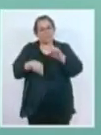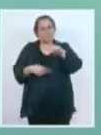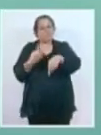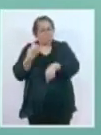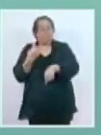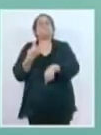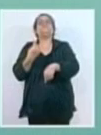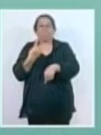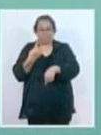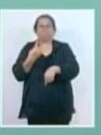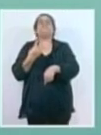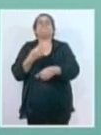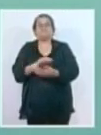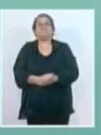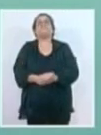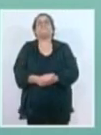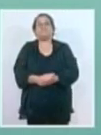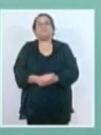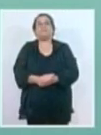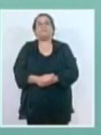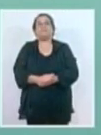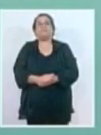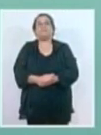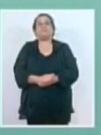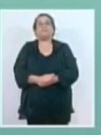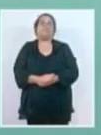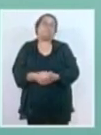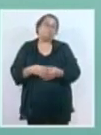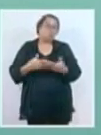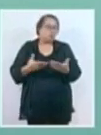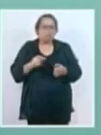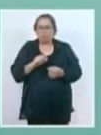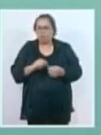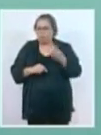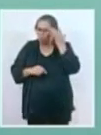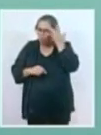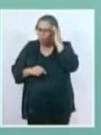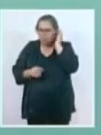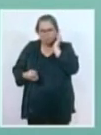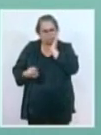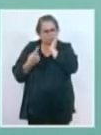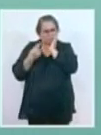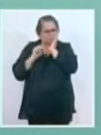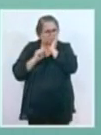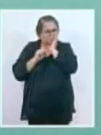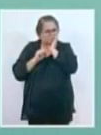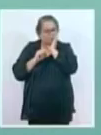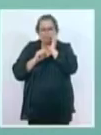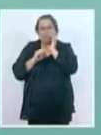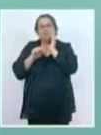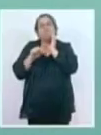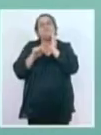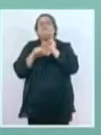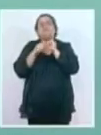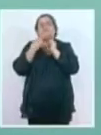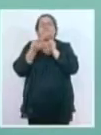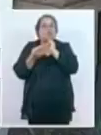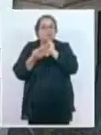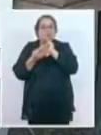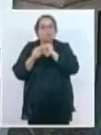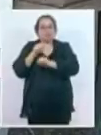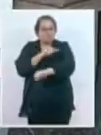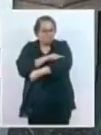margem de pessoas insatisfeitas. Claro. Então, eu achei interessante quando o senhor é por educação, né, vereador? Vocês